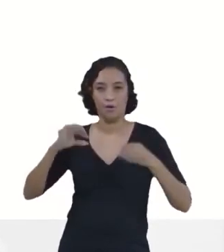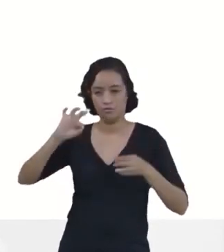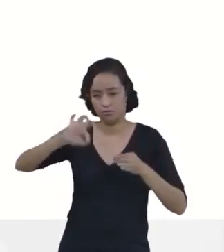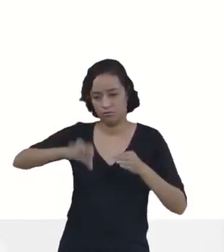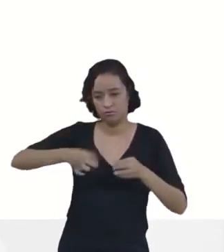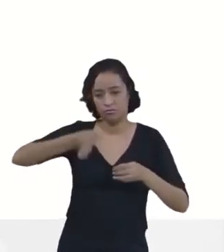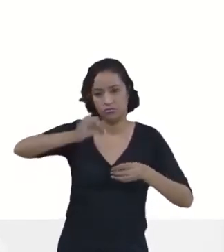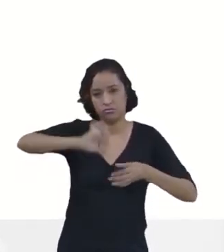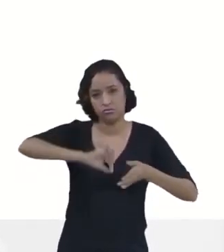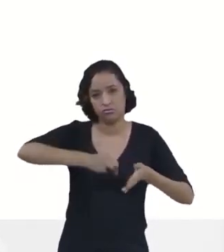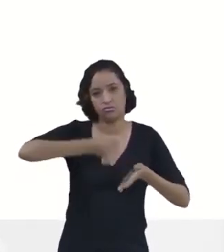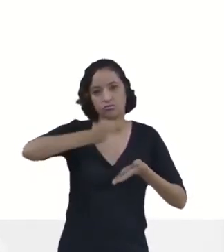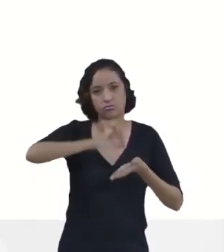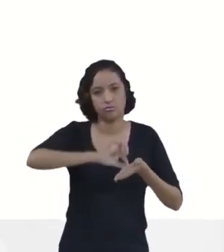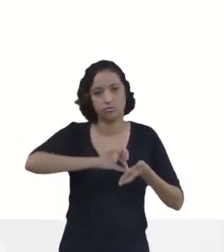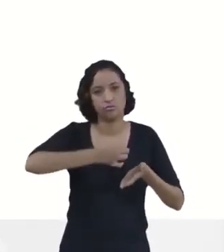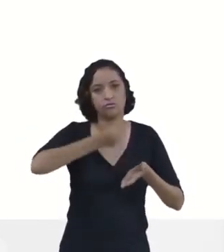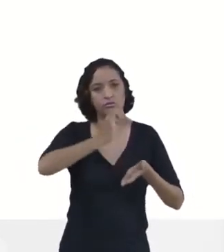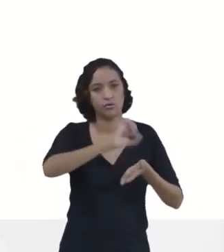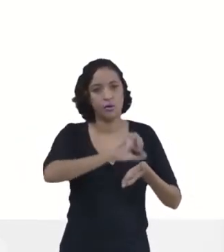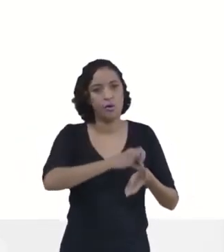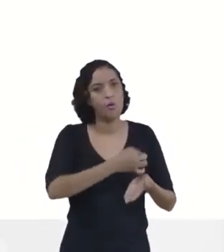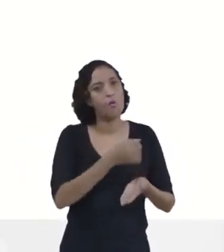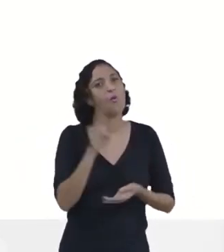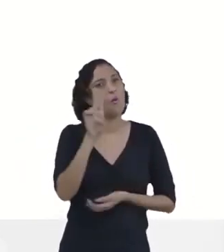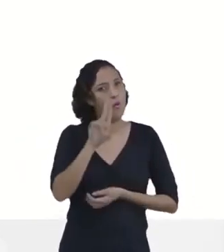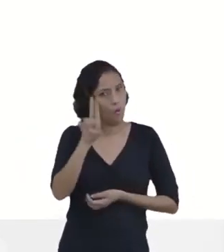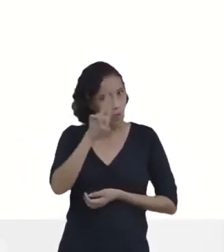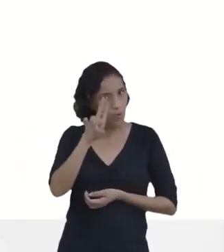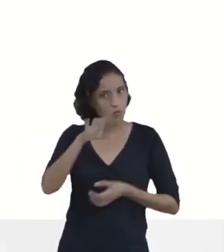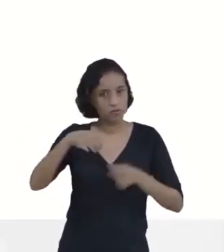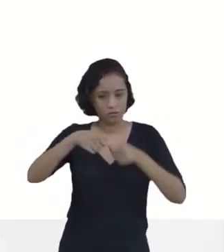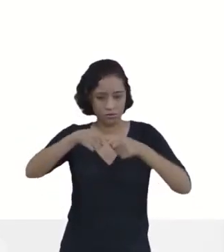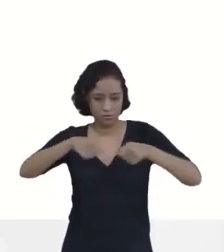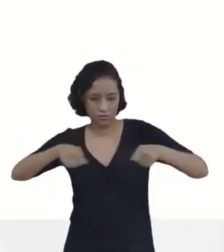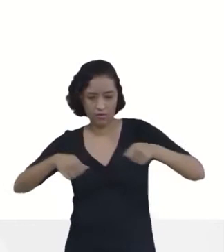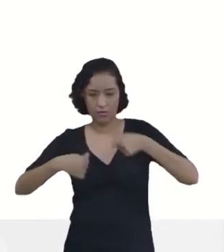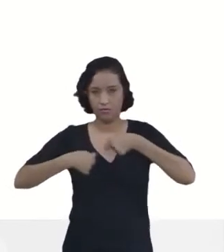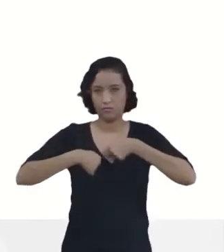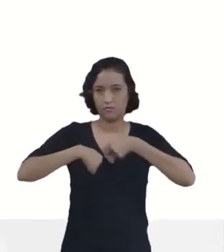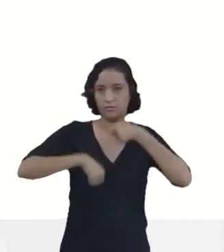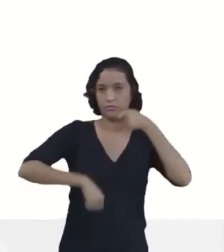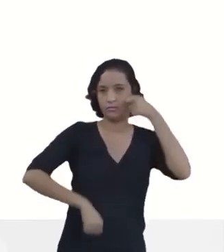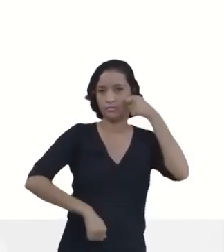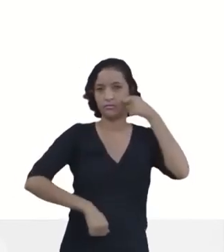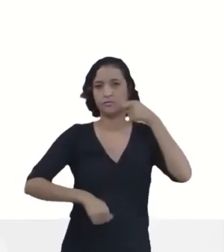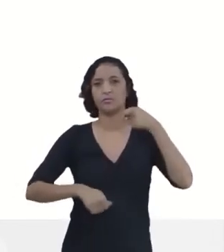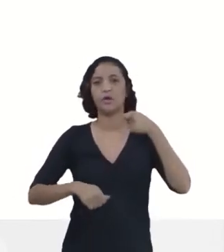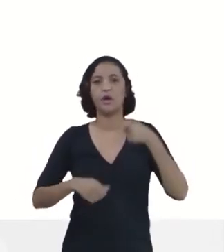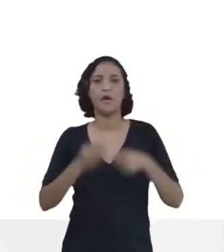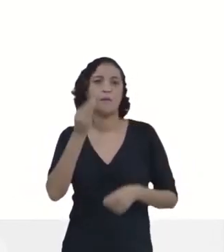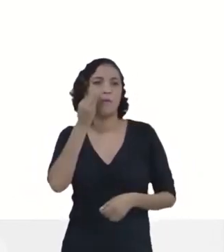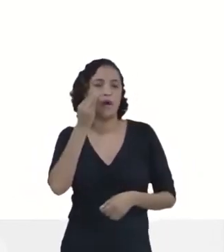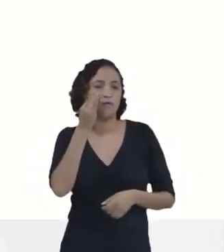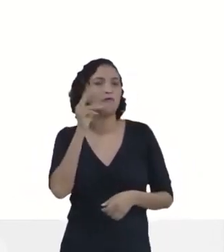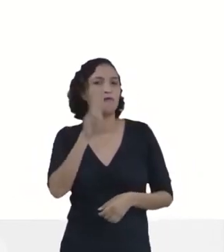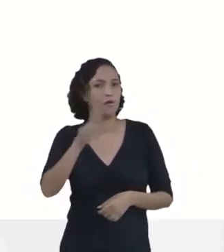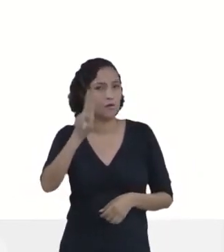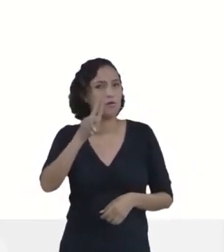As costureiras também usam muito fita métrica. E utilizam trena, utilizam